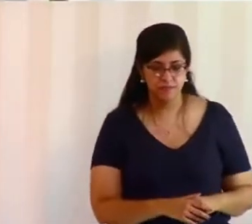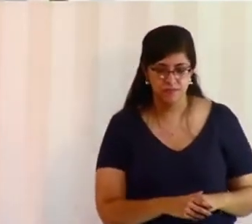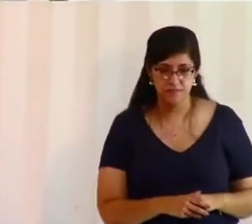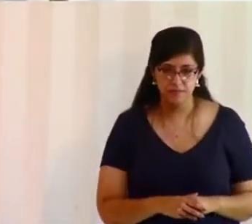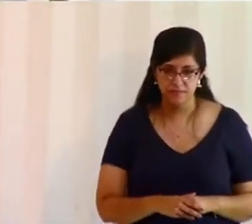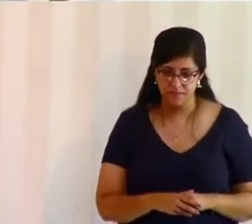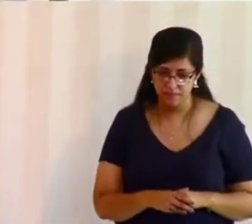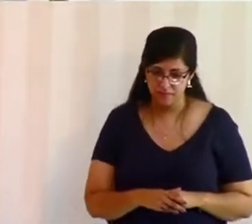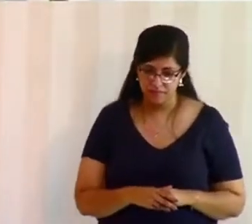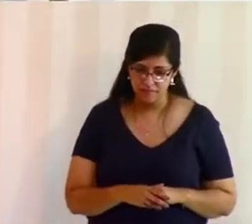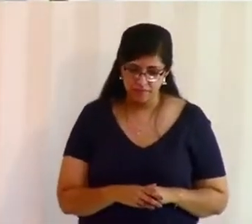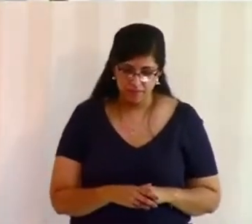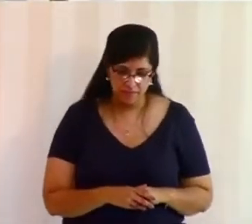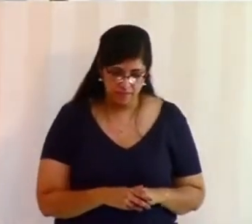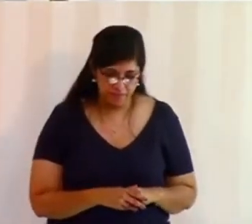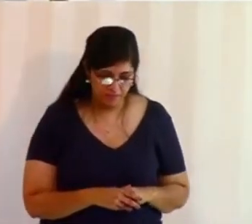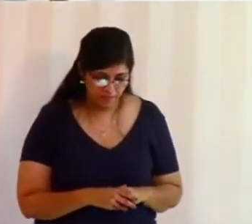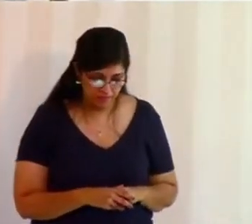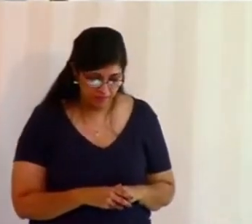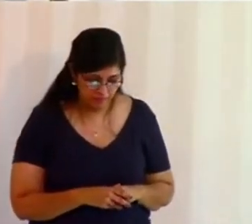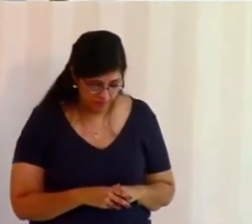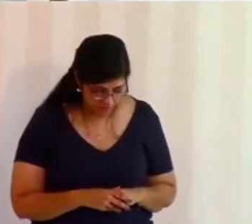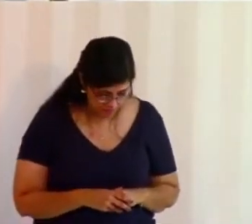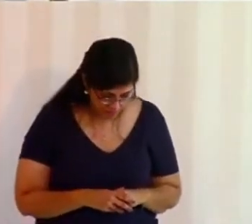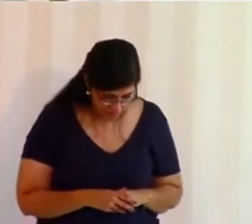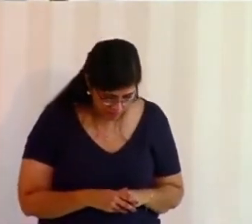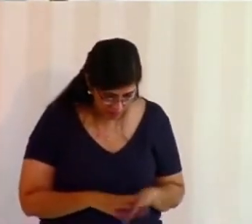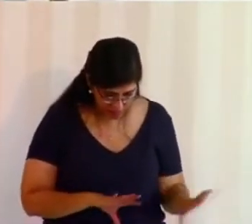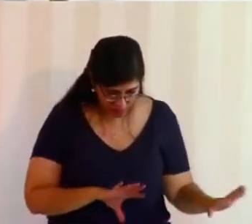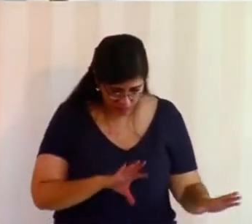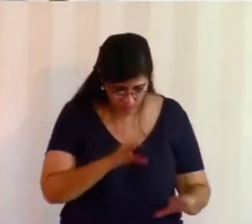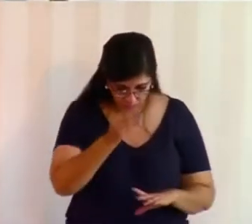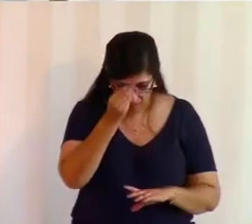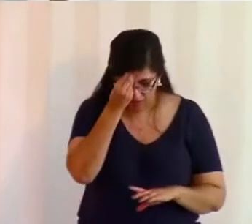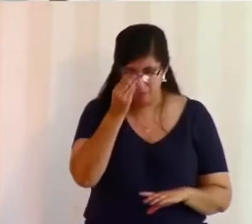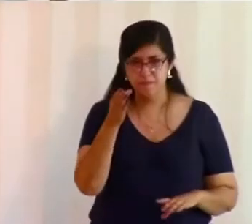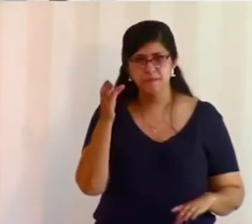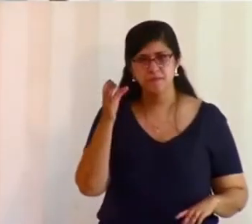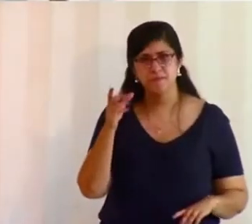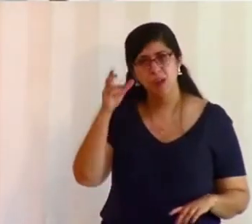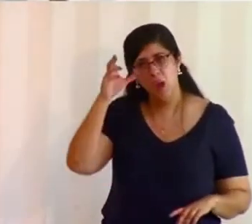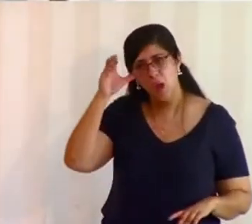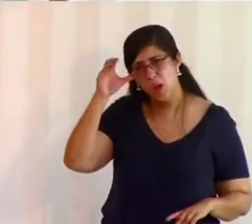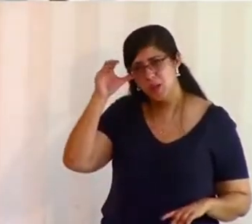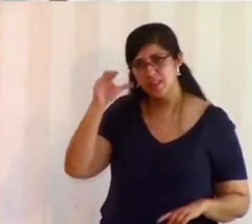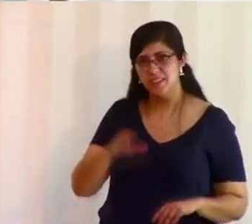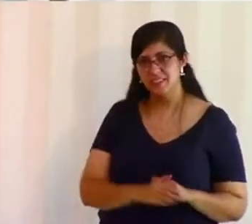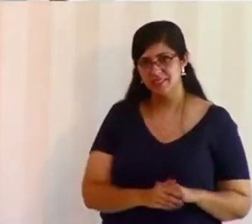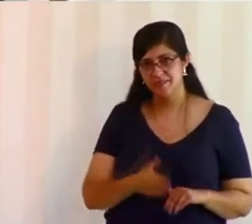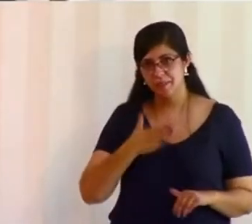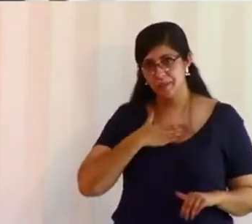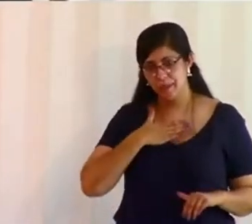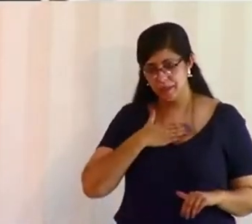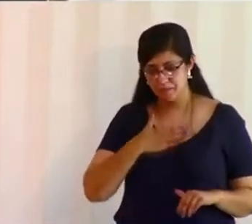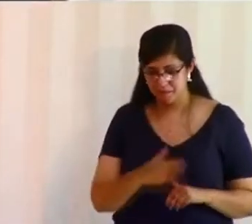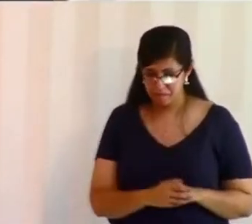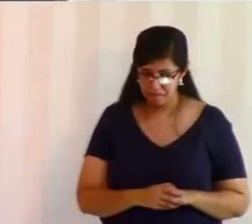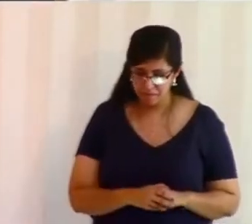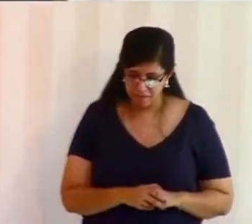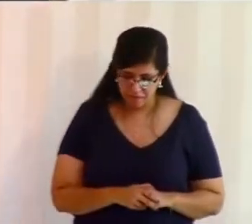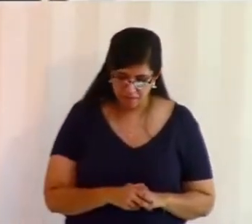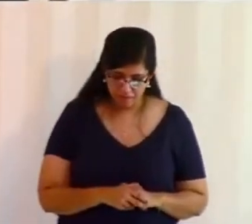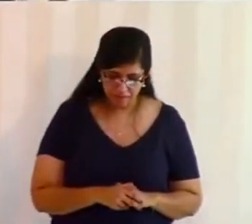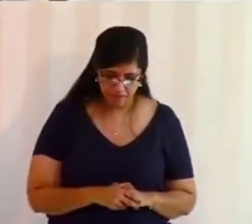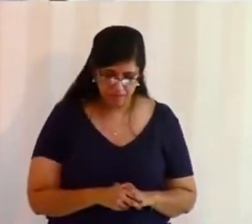Isso aqui é uma curiosidade particular minha. O texto não vai trazer isso como assunto primário, nem secundário, mas vale a pena falar aqui